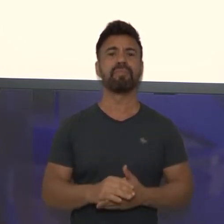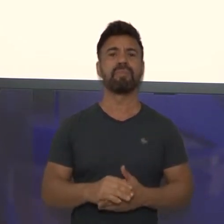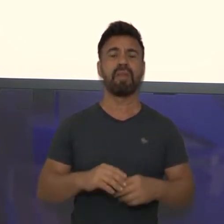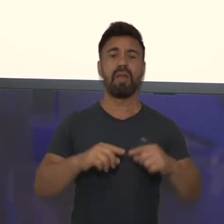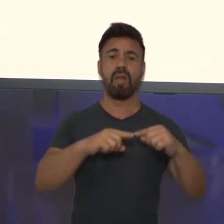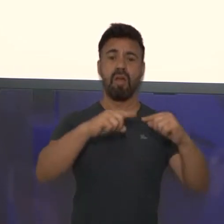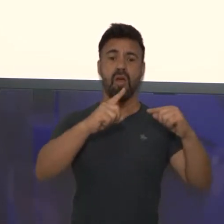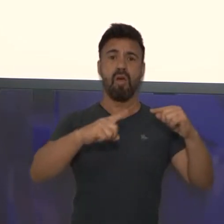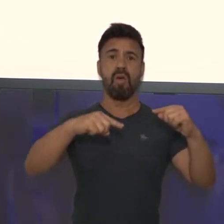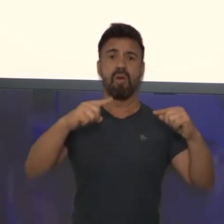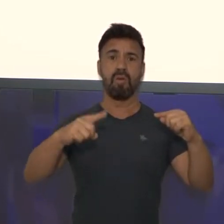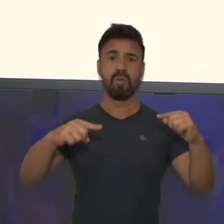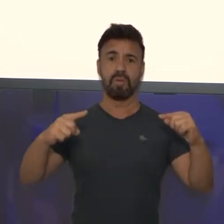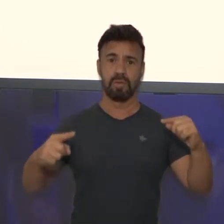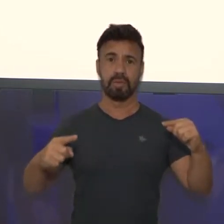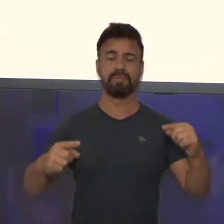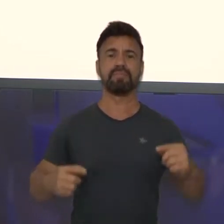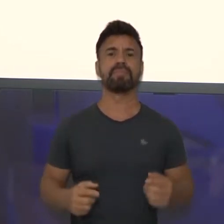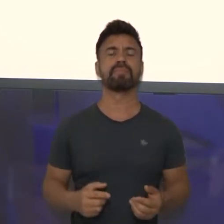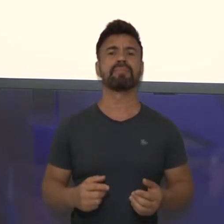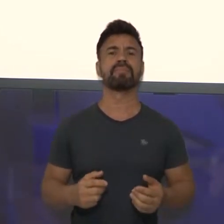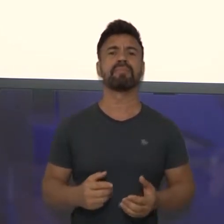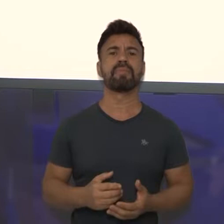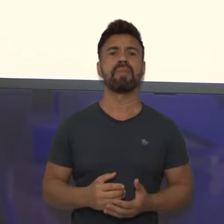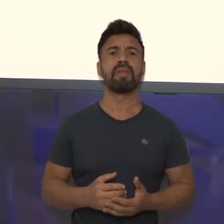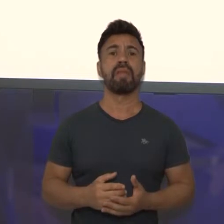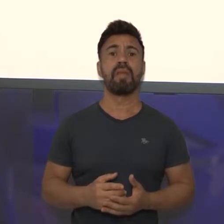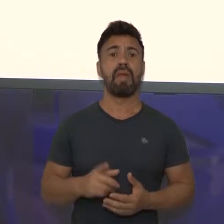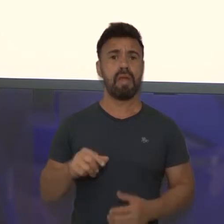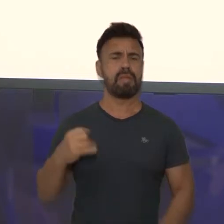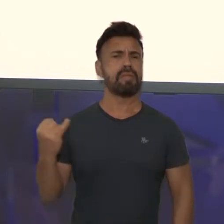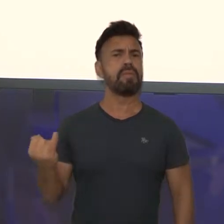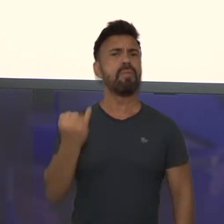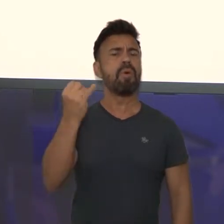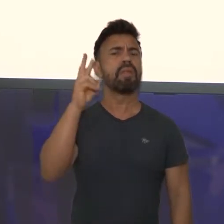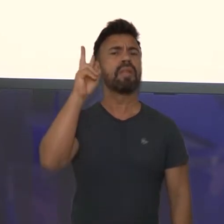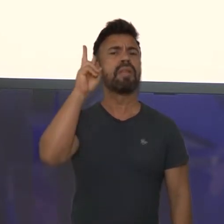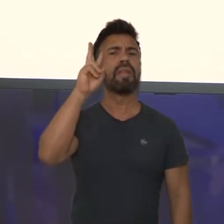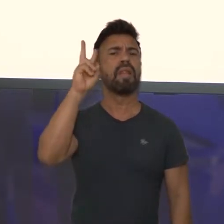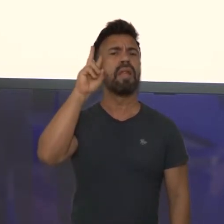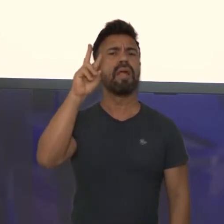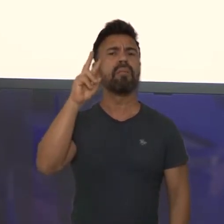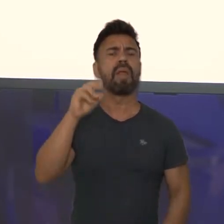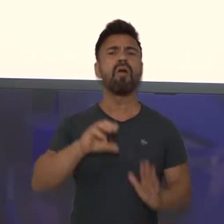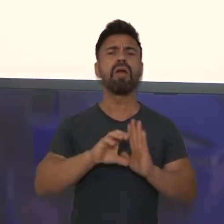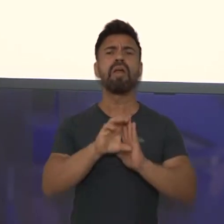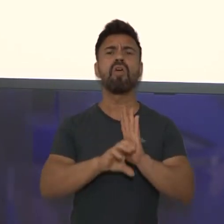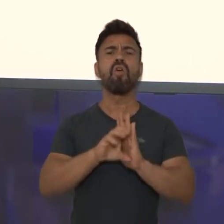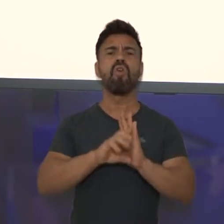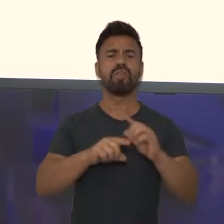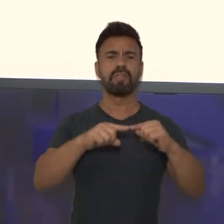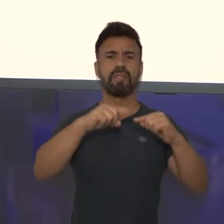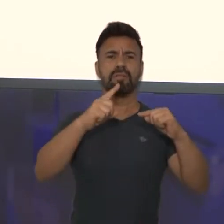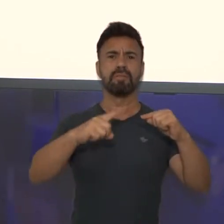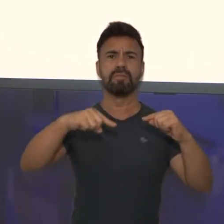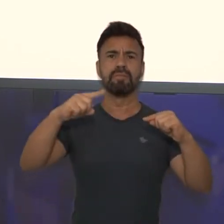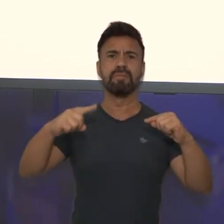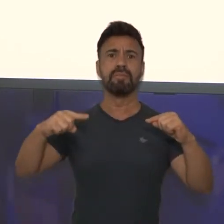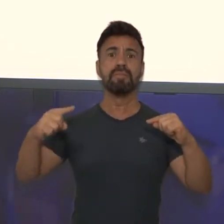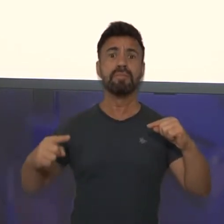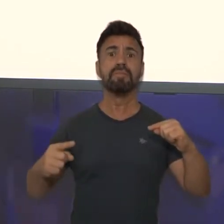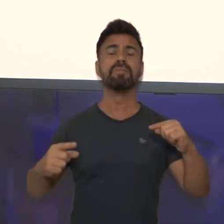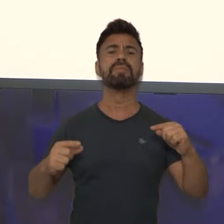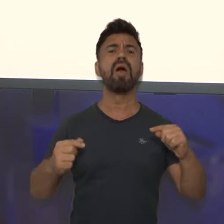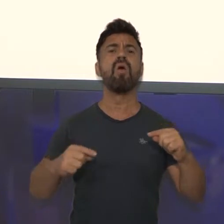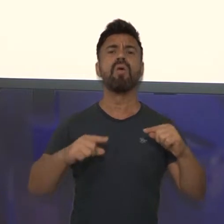ondas eletromagnéticas. A princípio, é importante a gente lembrar um pouco sobre o conceito de ondas eletromagnéticas, que